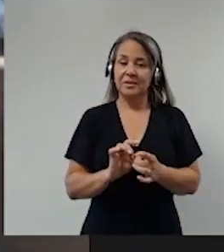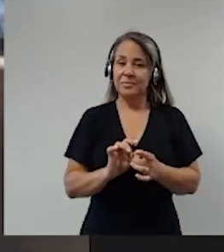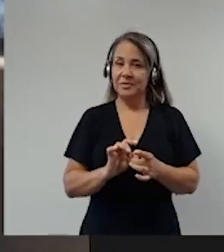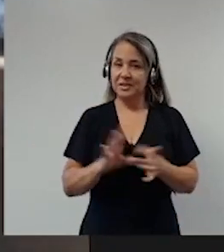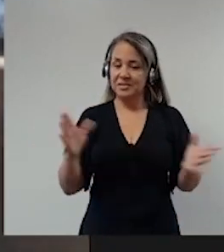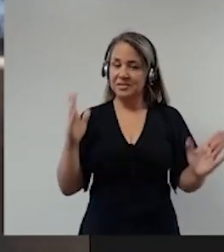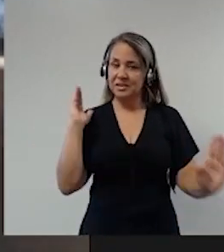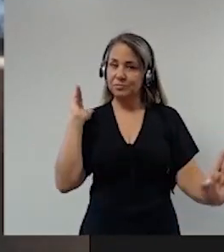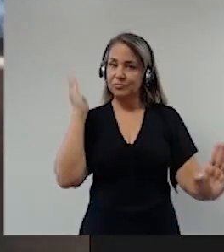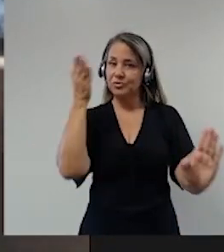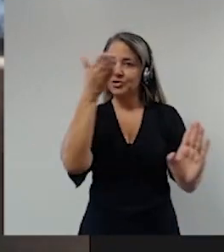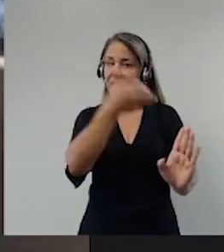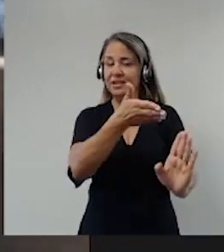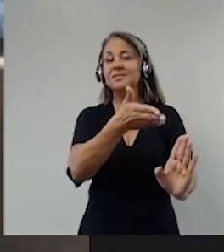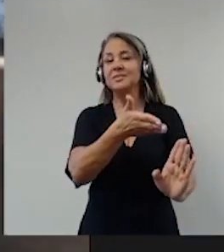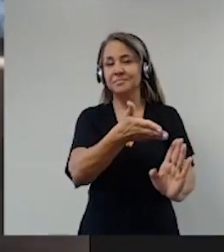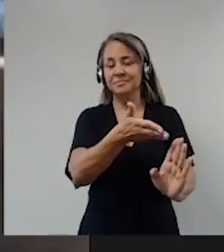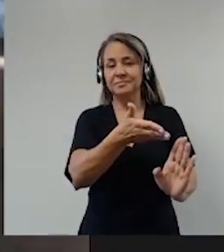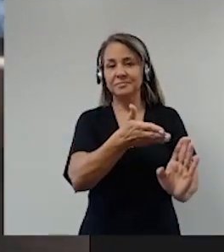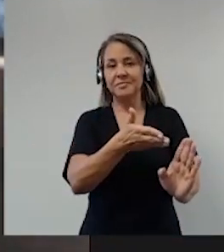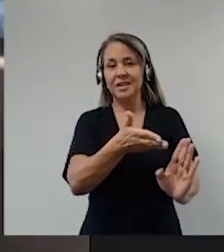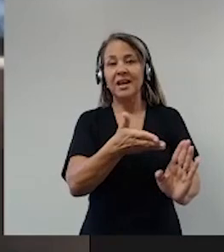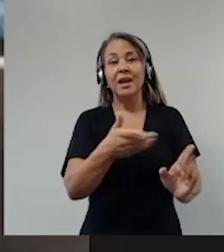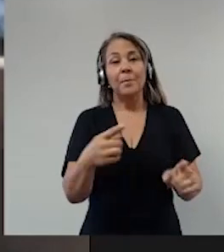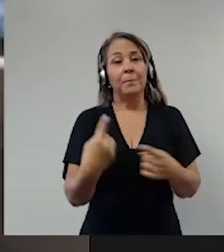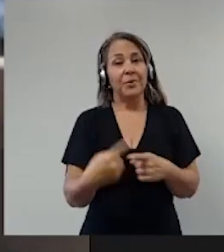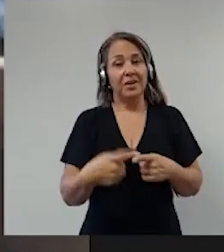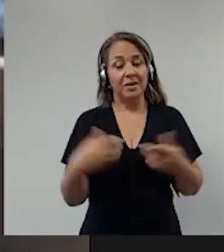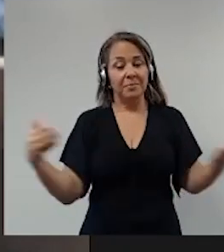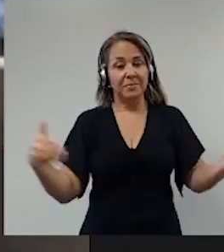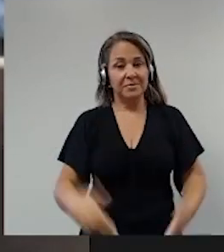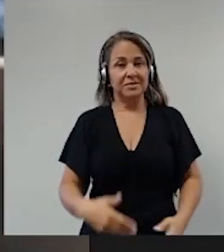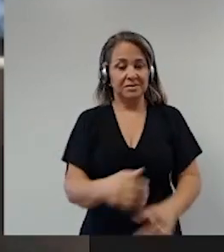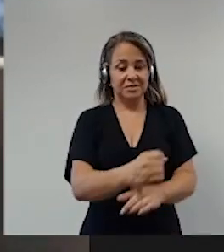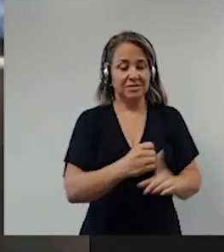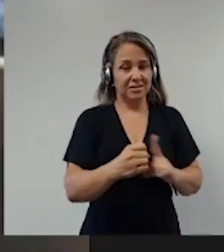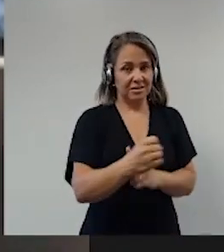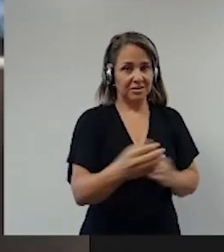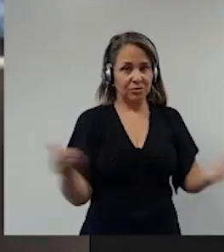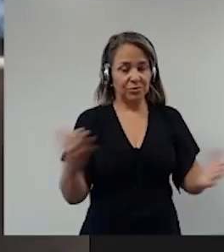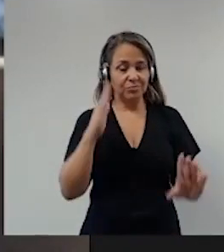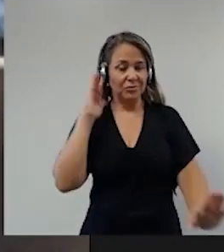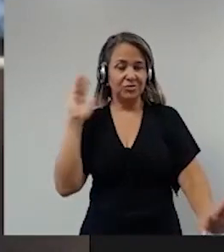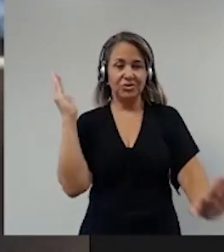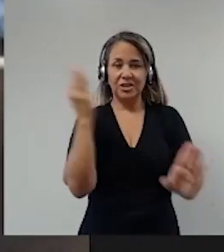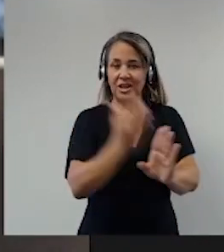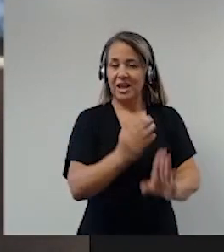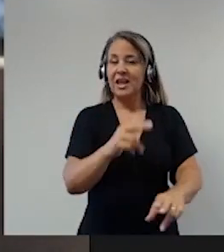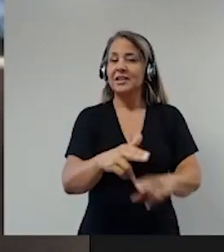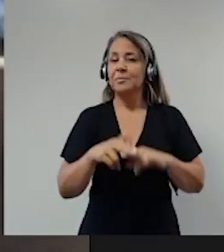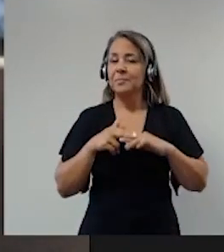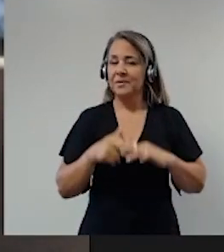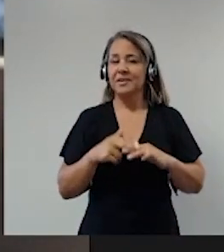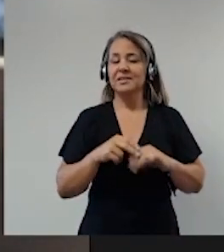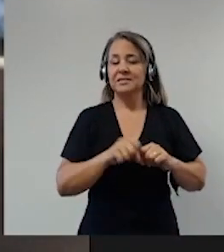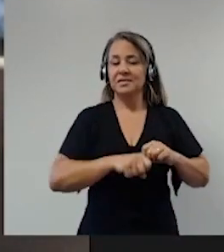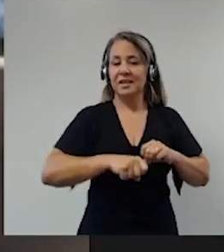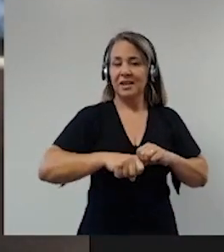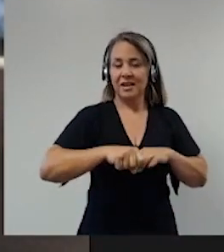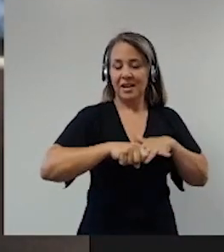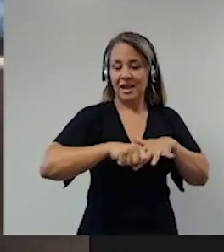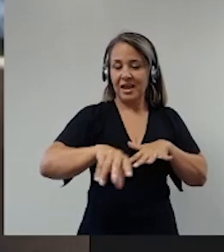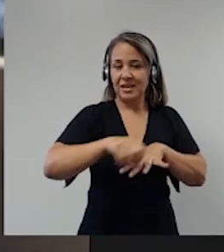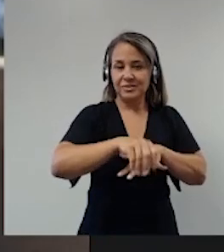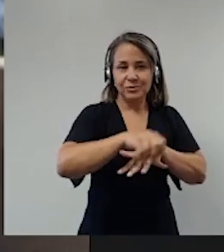praticamente direta, né? Que a participação da sociedade hoje ela é basicamente direta através das redes sociais, ela não